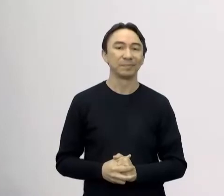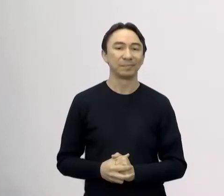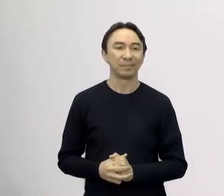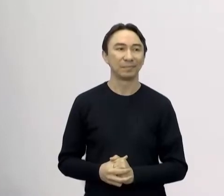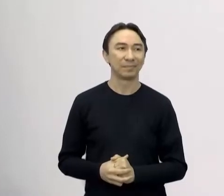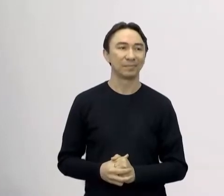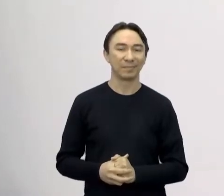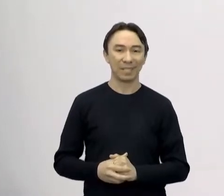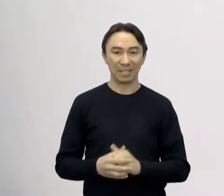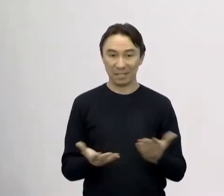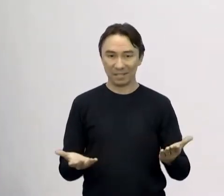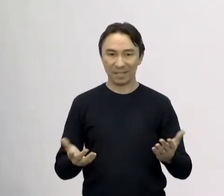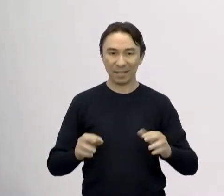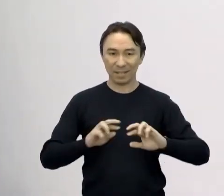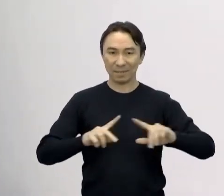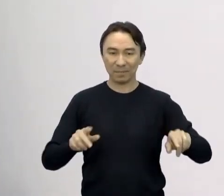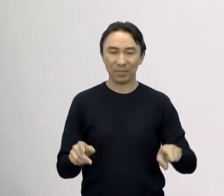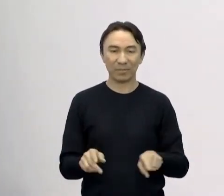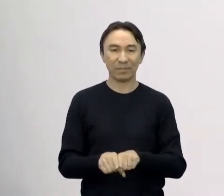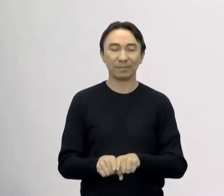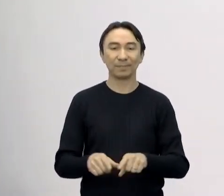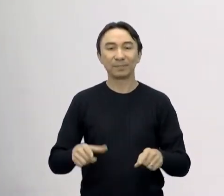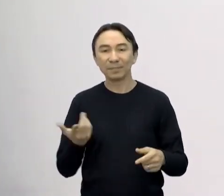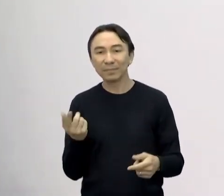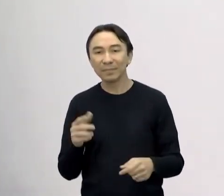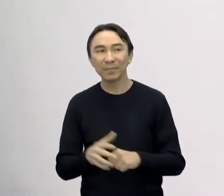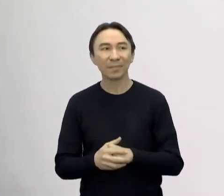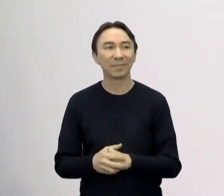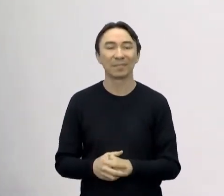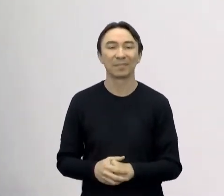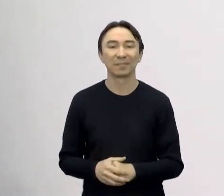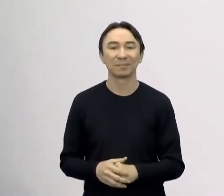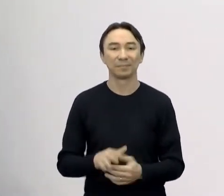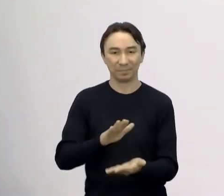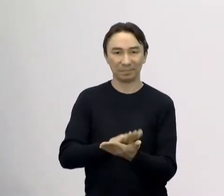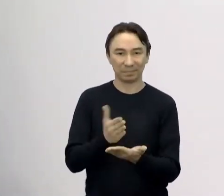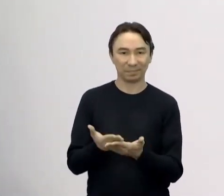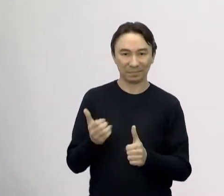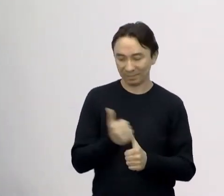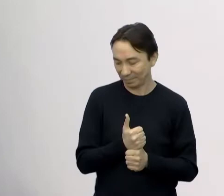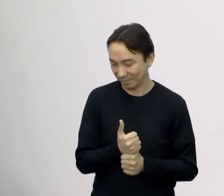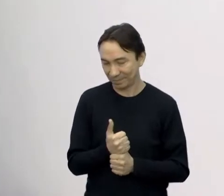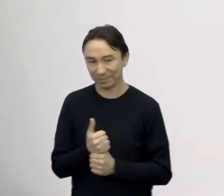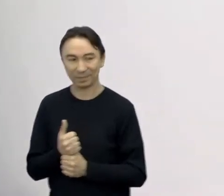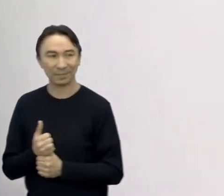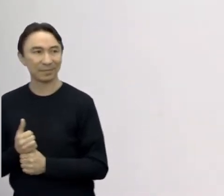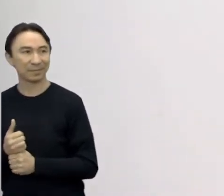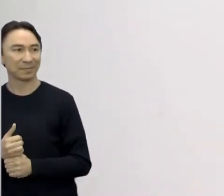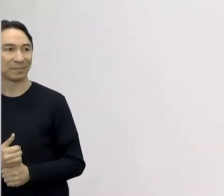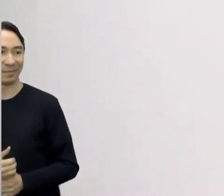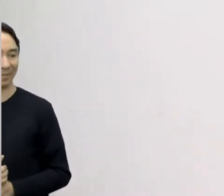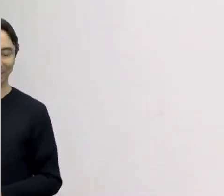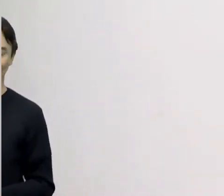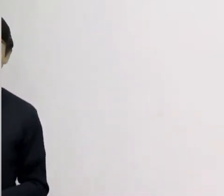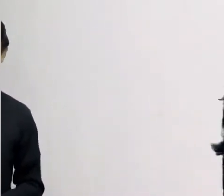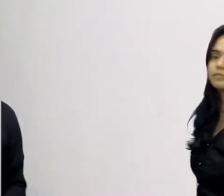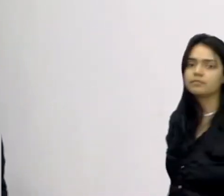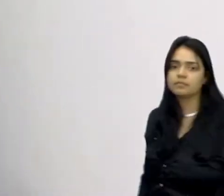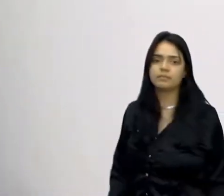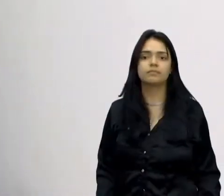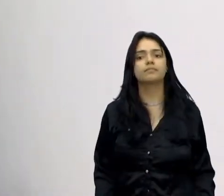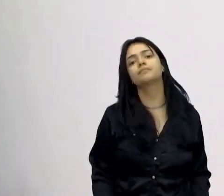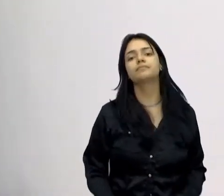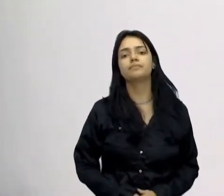Muito legal fazer parte da aula da professora Priscila de Biologia, que, como vocês sabem, é a maior professora